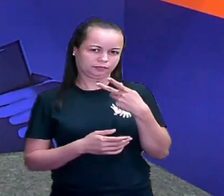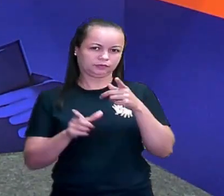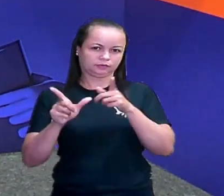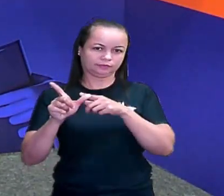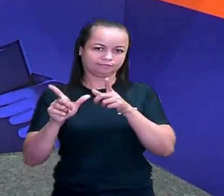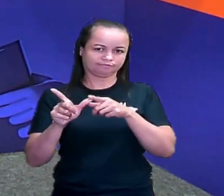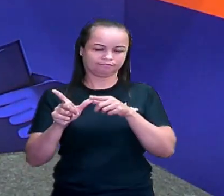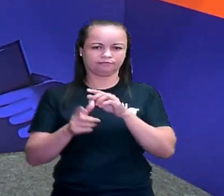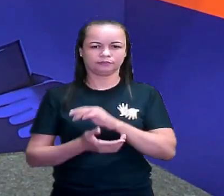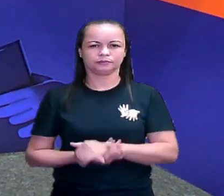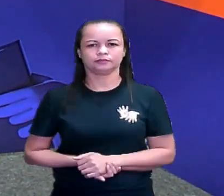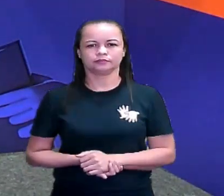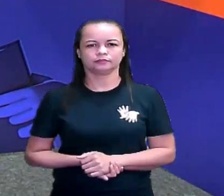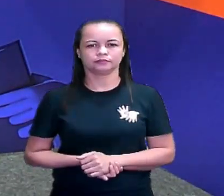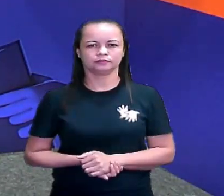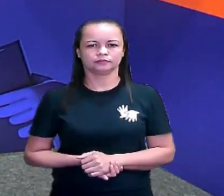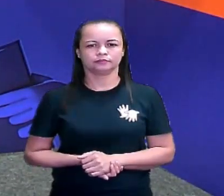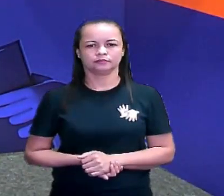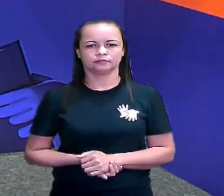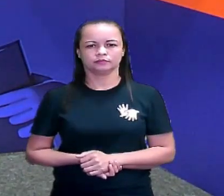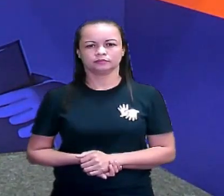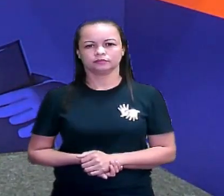letra. Vamos lá.